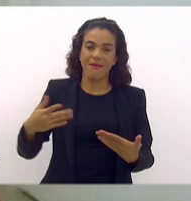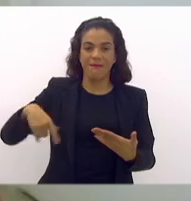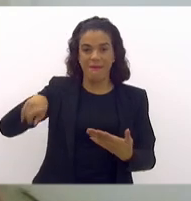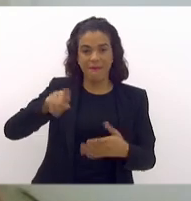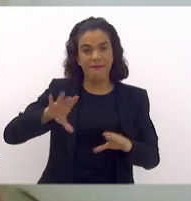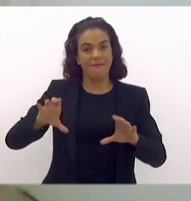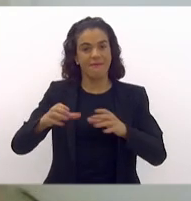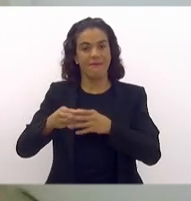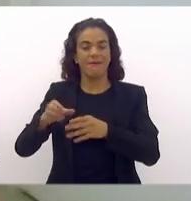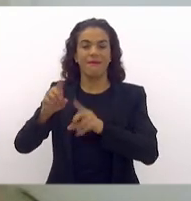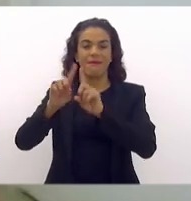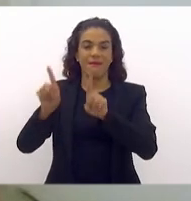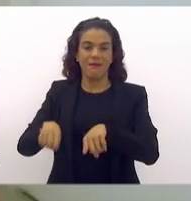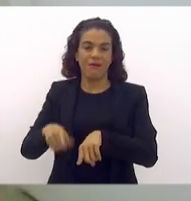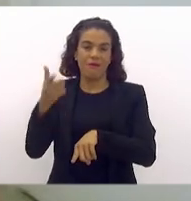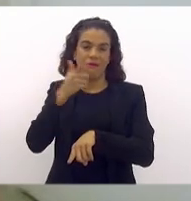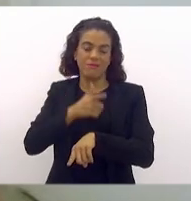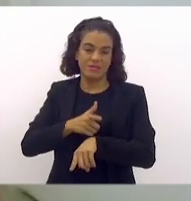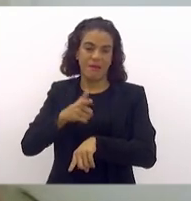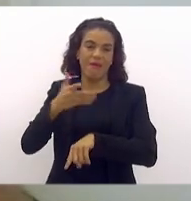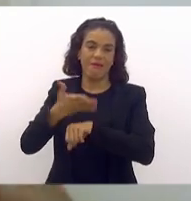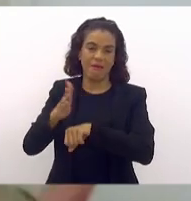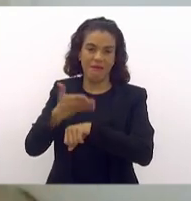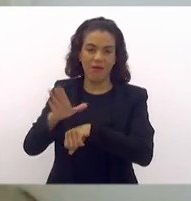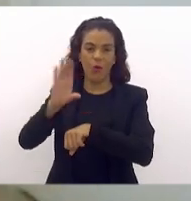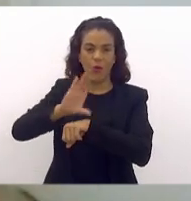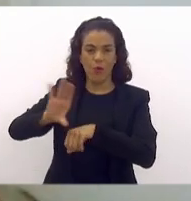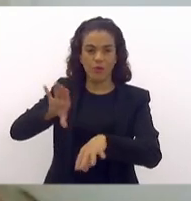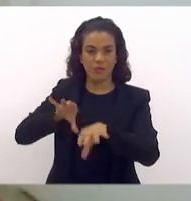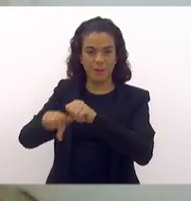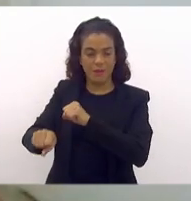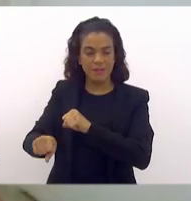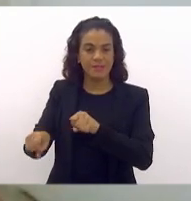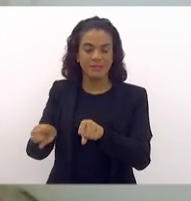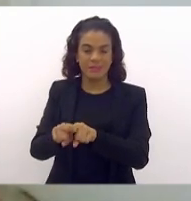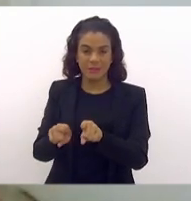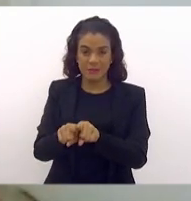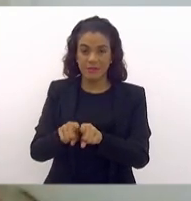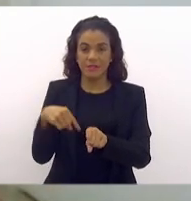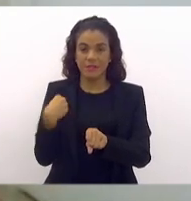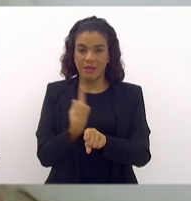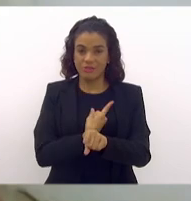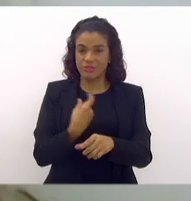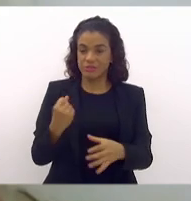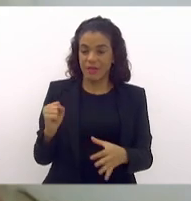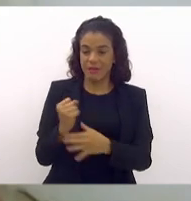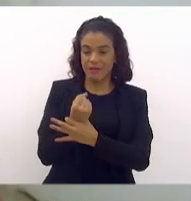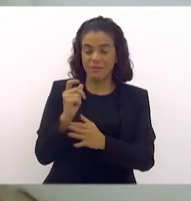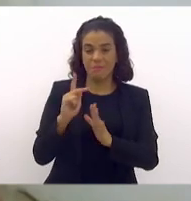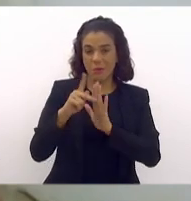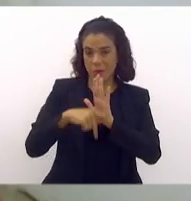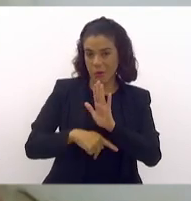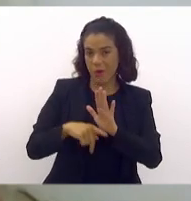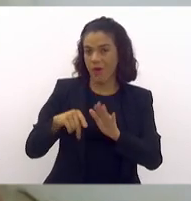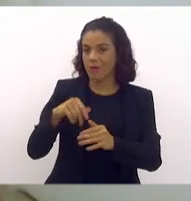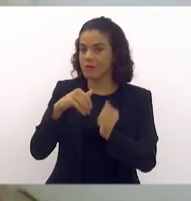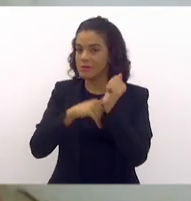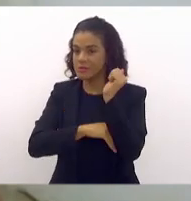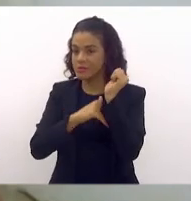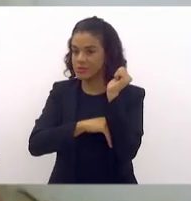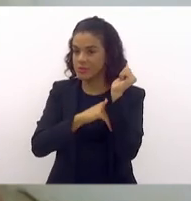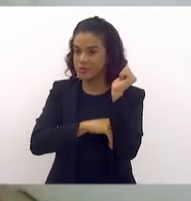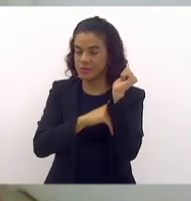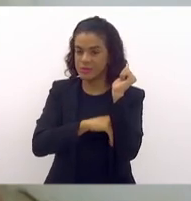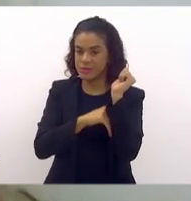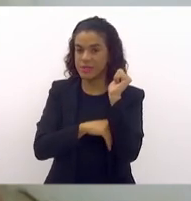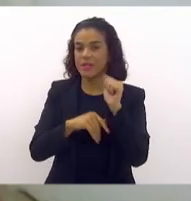conseguem ter treinamento, capacitação, e a gente garantir esse protocolo de confidencialidade também desses